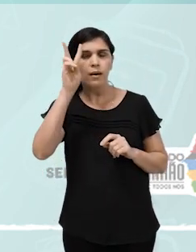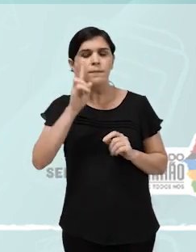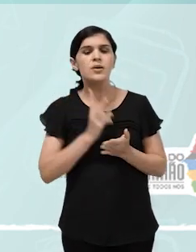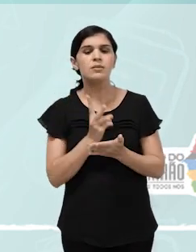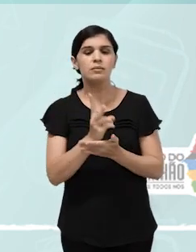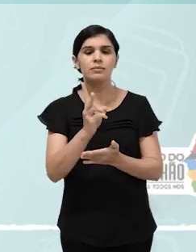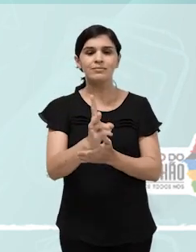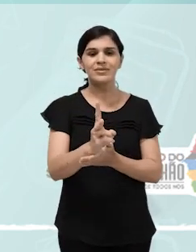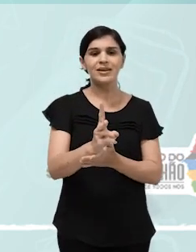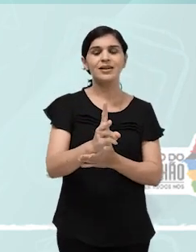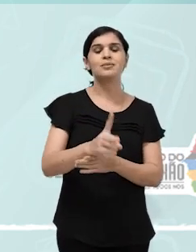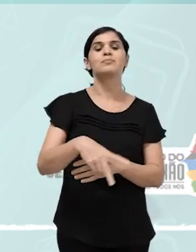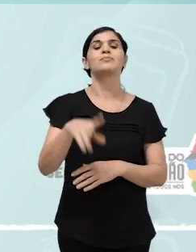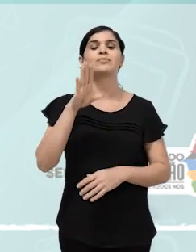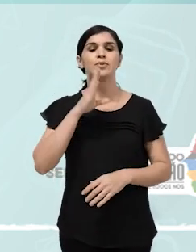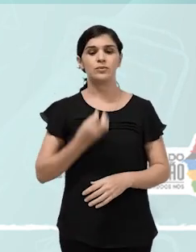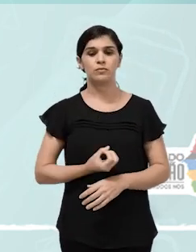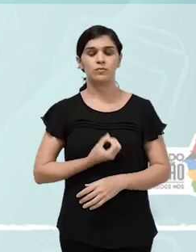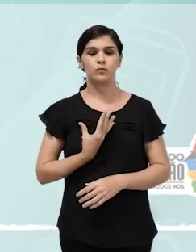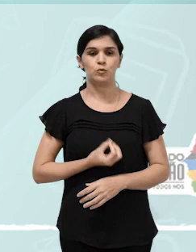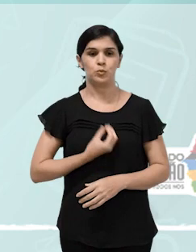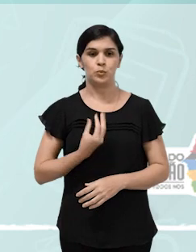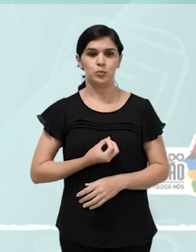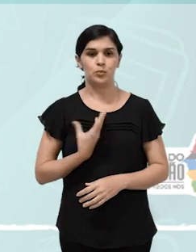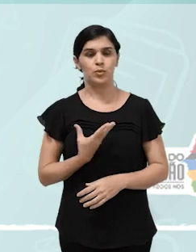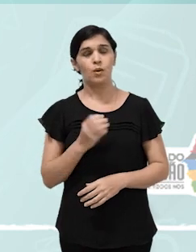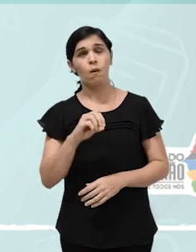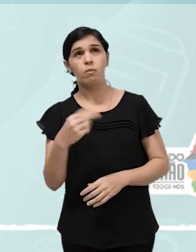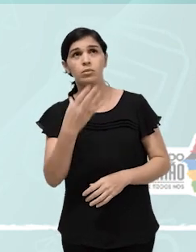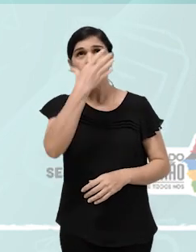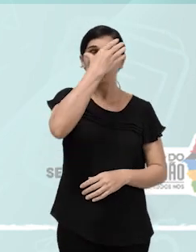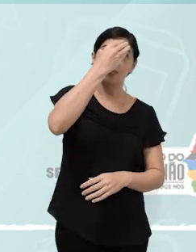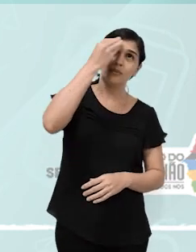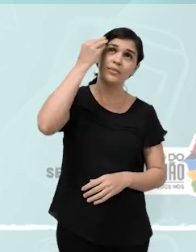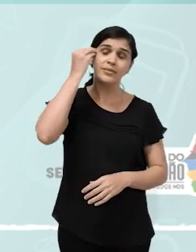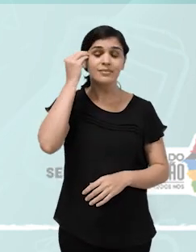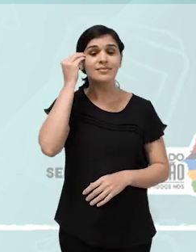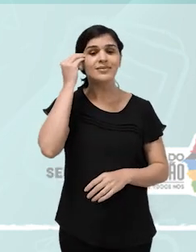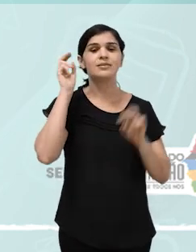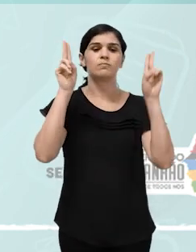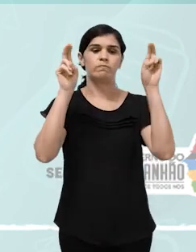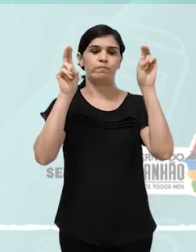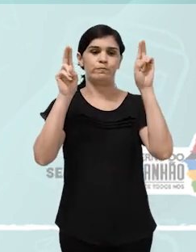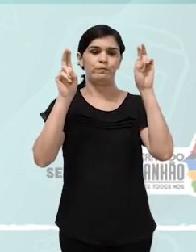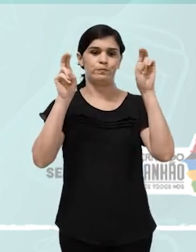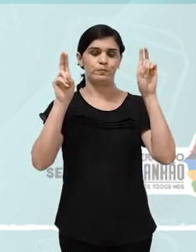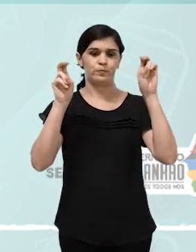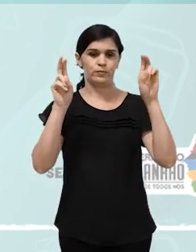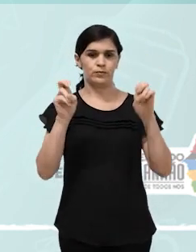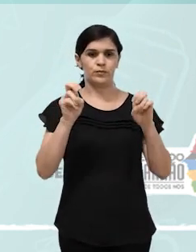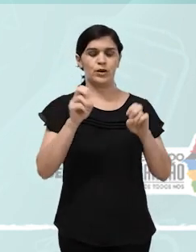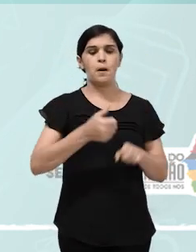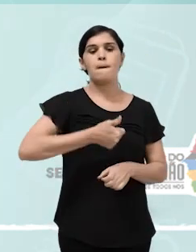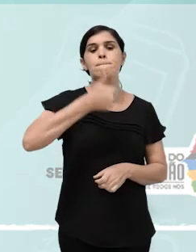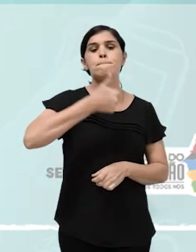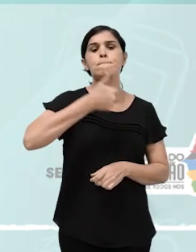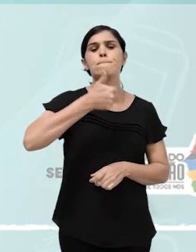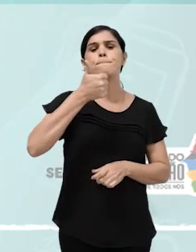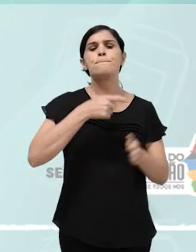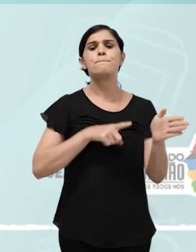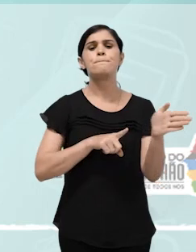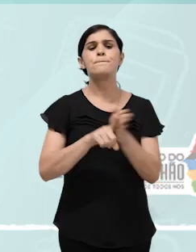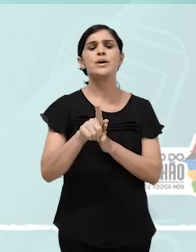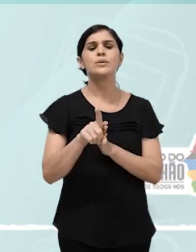não esquecermos daquilo que nós estamos falando, ou para a gente não esquecer daquilo que a gente está falando, certo? Olha só, primeira questão. O